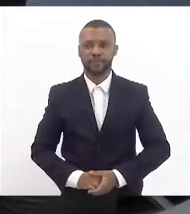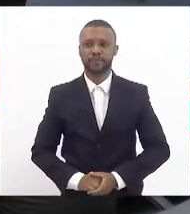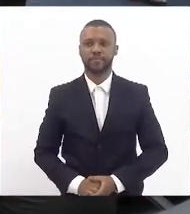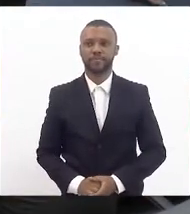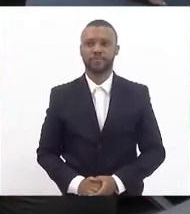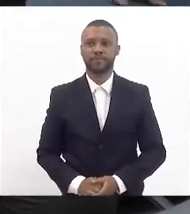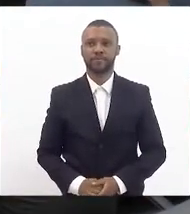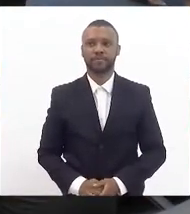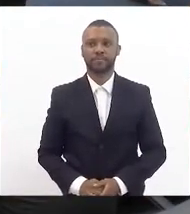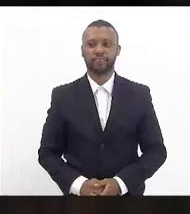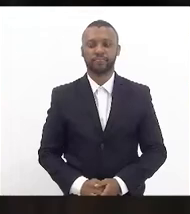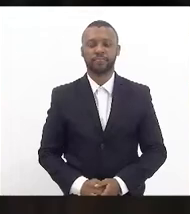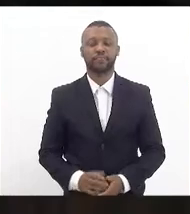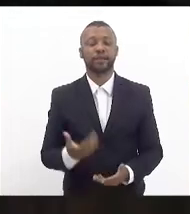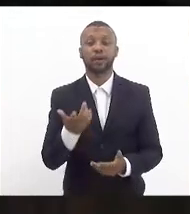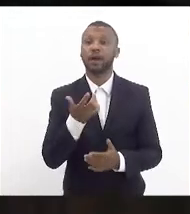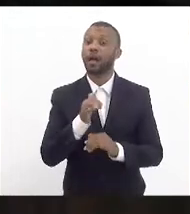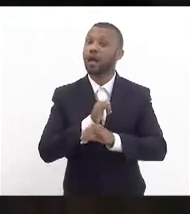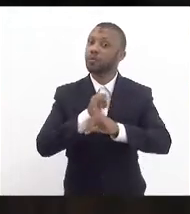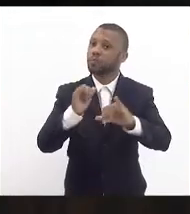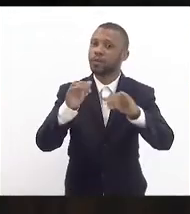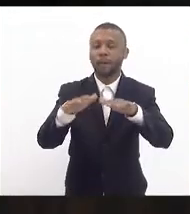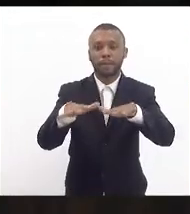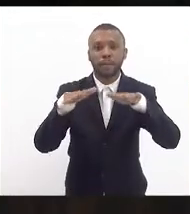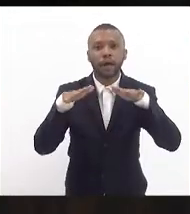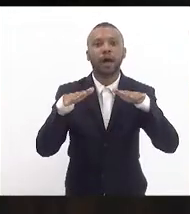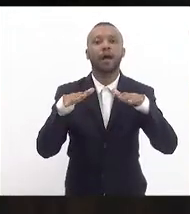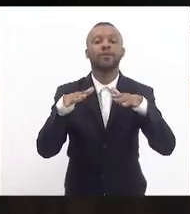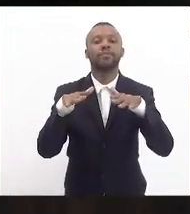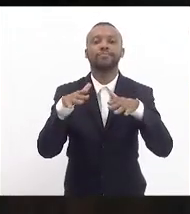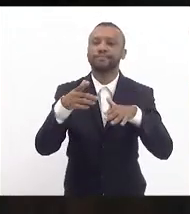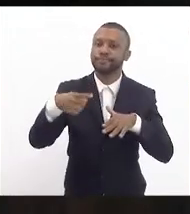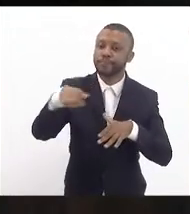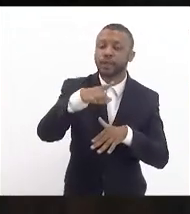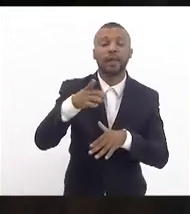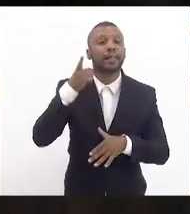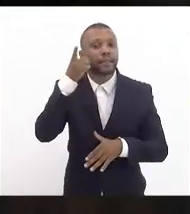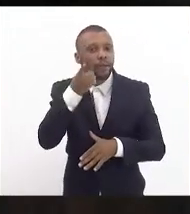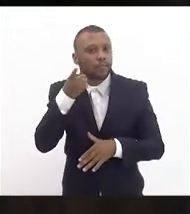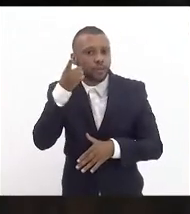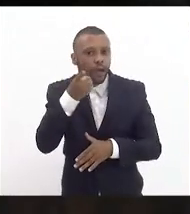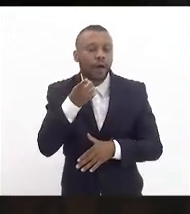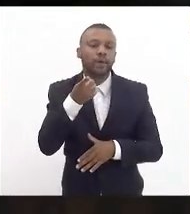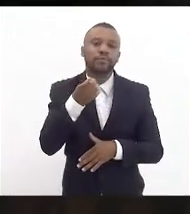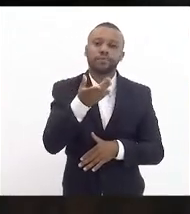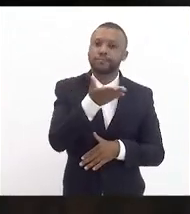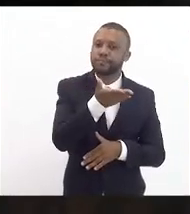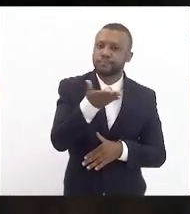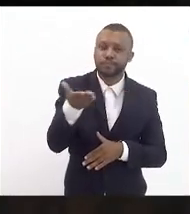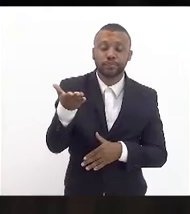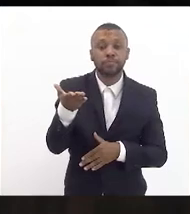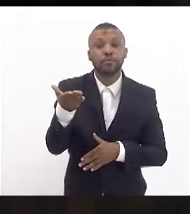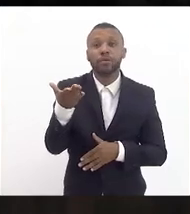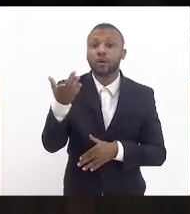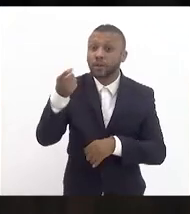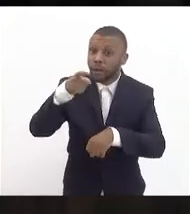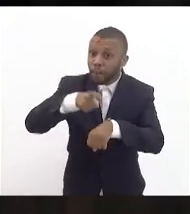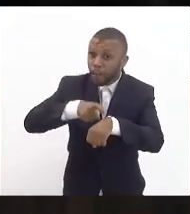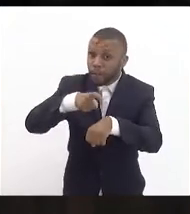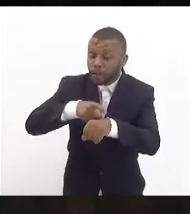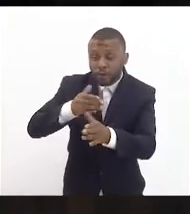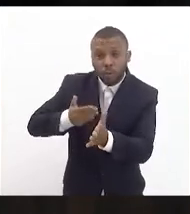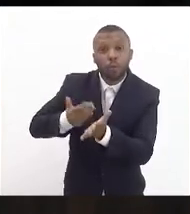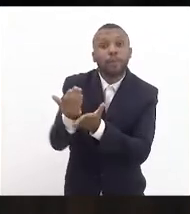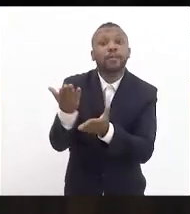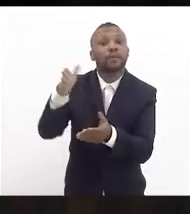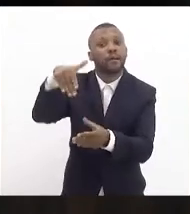Eu quero anunciar ao plenário, senhoras parlamentares e senhores parlamentares, estamos em processo de